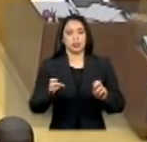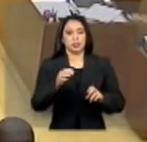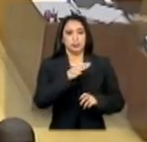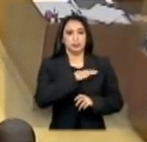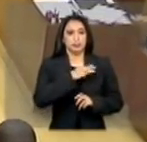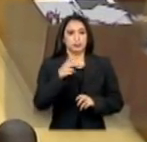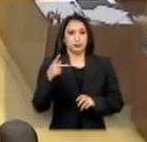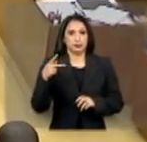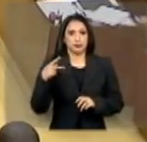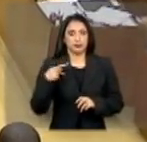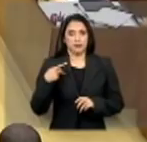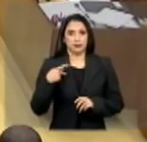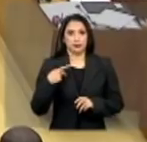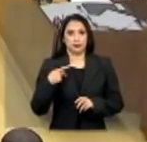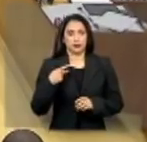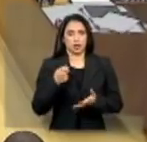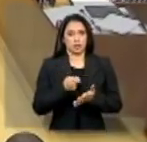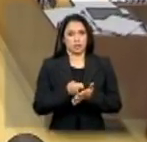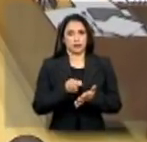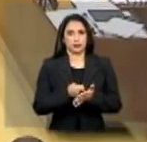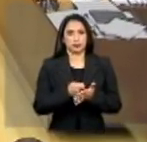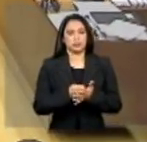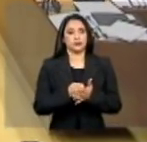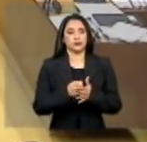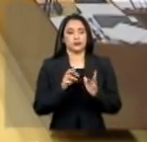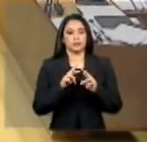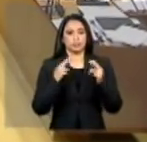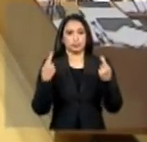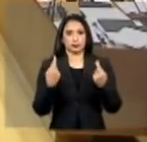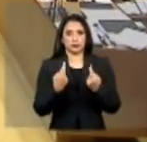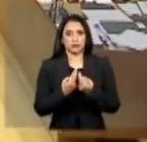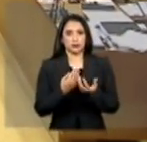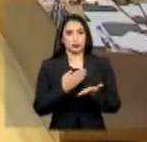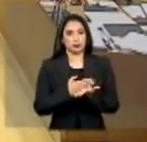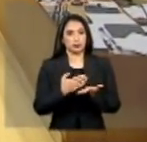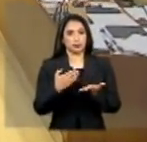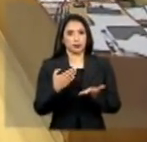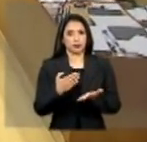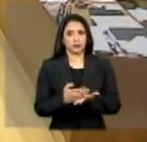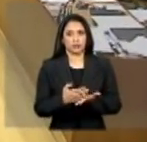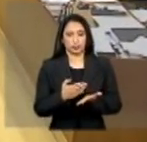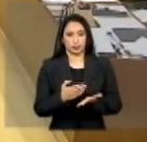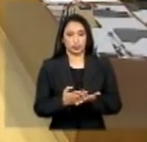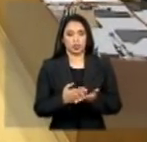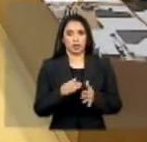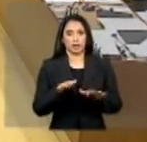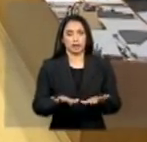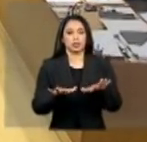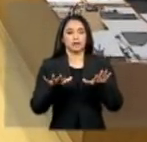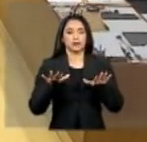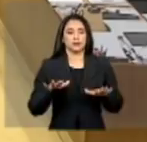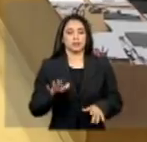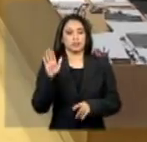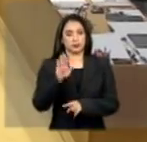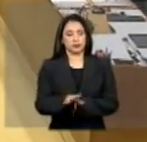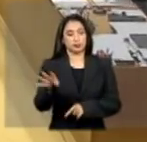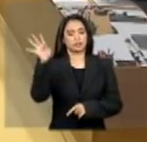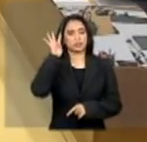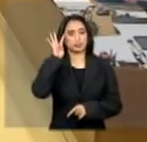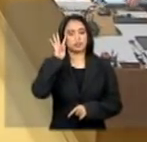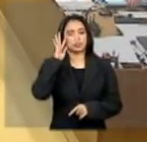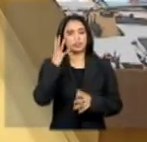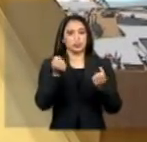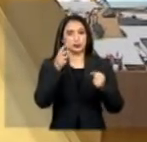federal presença obrigatória na sessão plenária e teremos dentro de instantes portanto o início da sessão plenária da tarde desta quarta-feira vamos